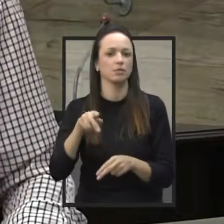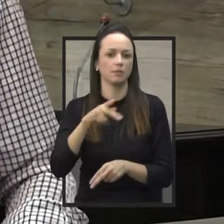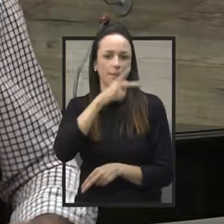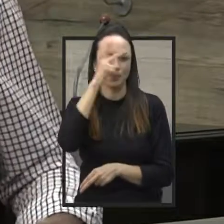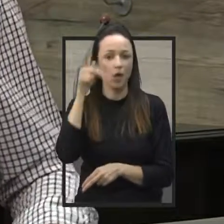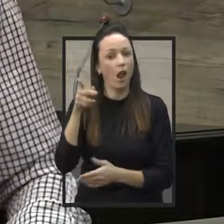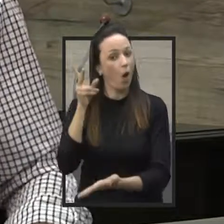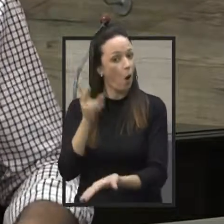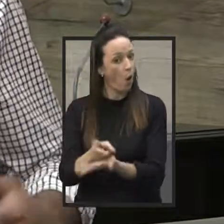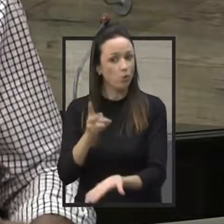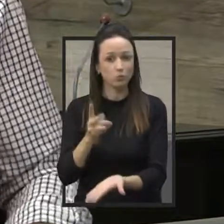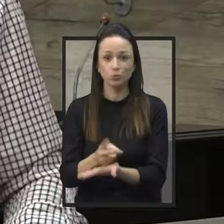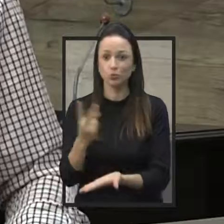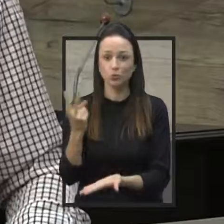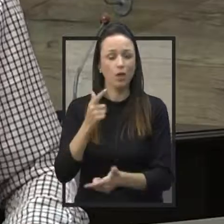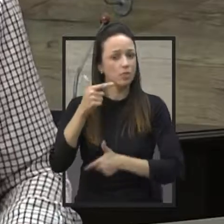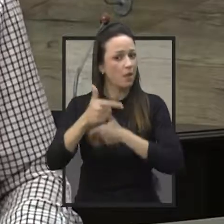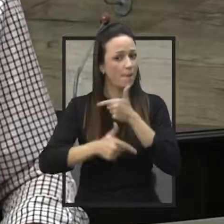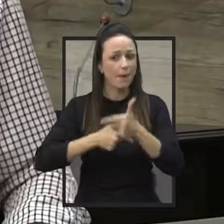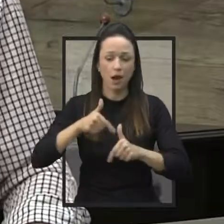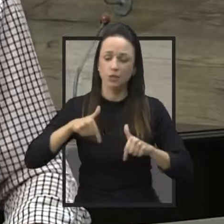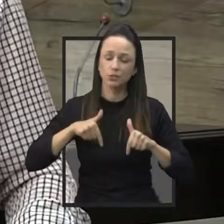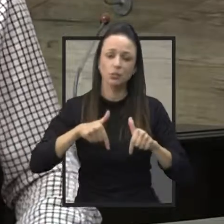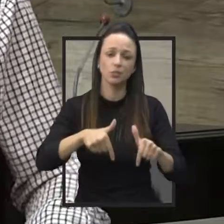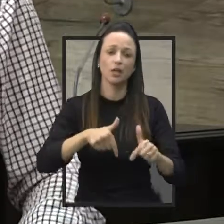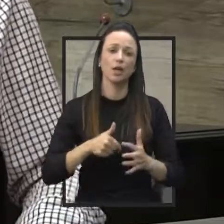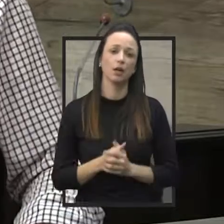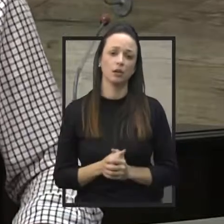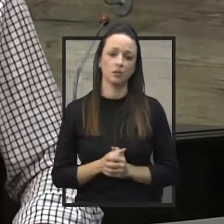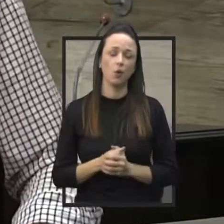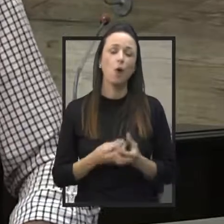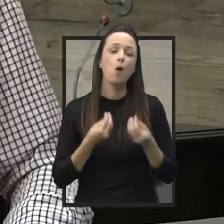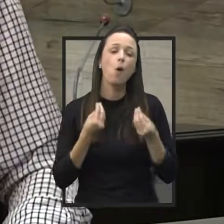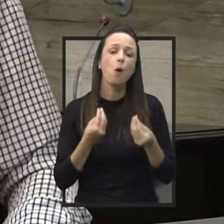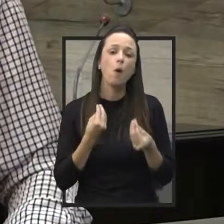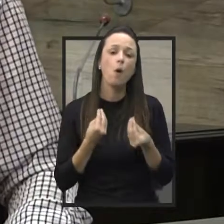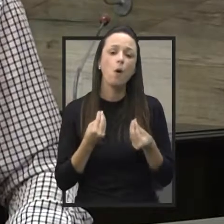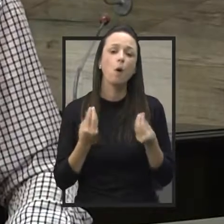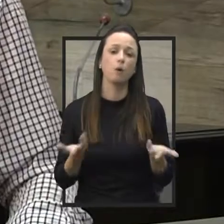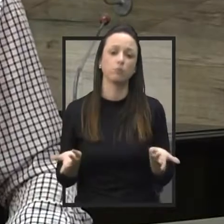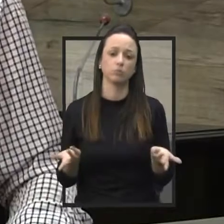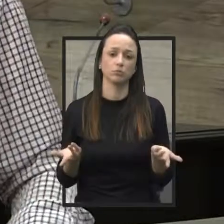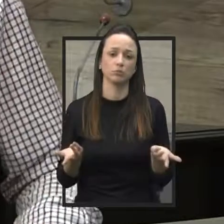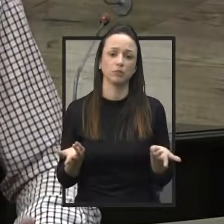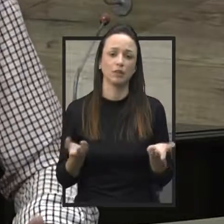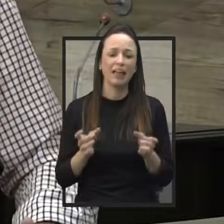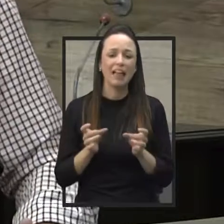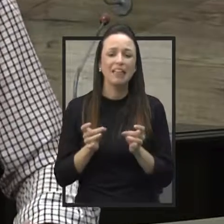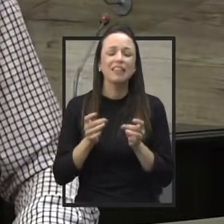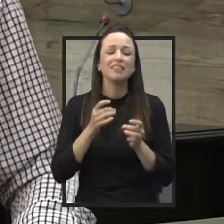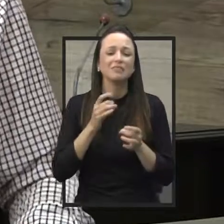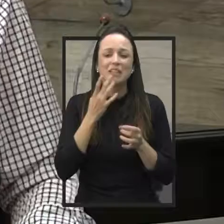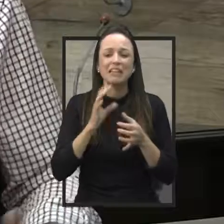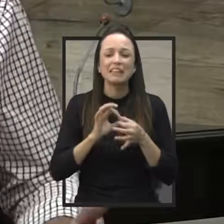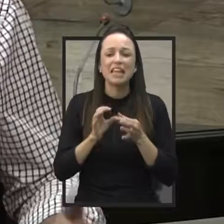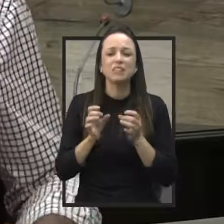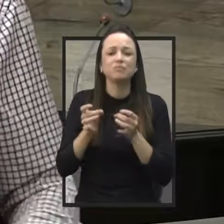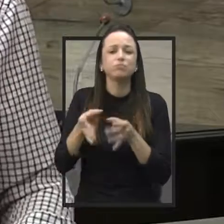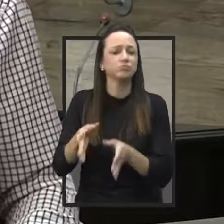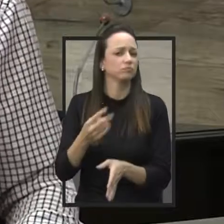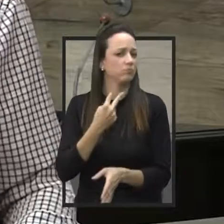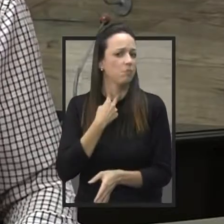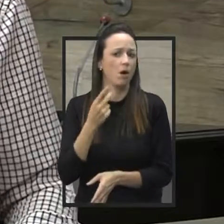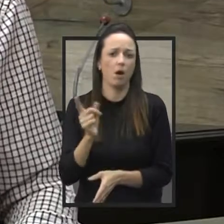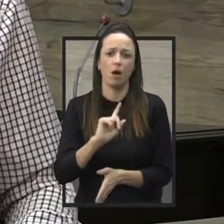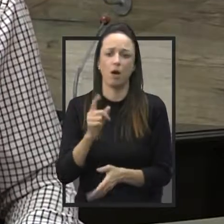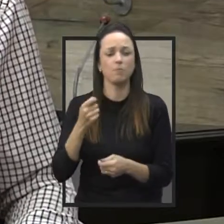ali, trabalhando, se dedicando. Então, como a gente pode deixar que essas pessoas que precisam desse atendimento